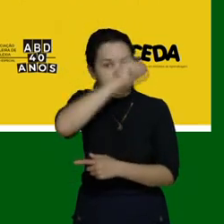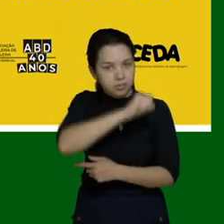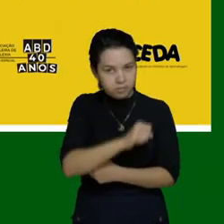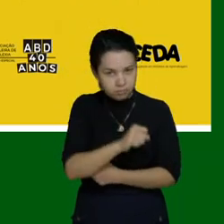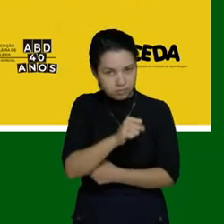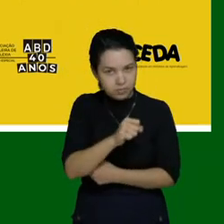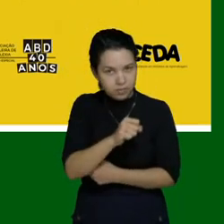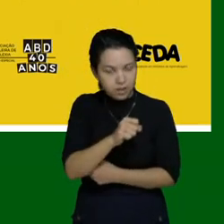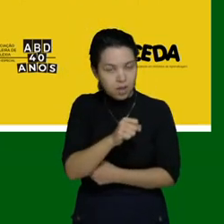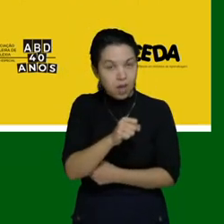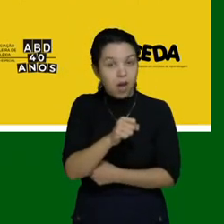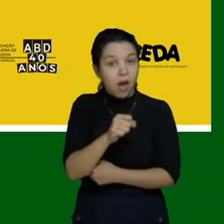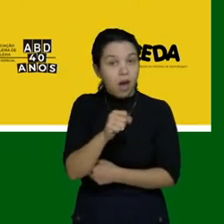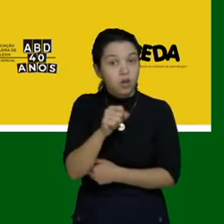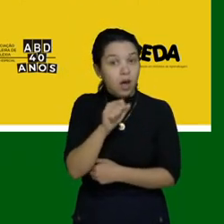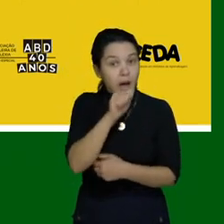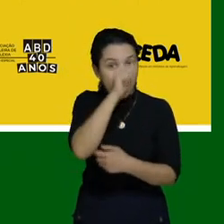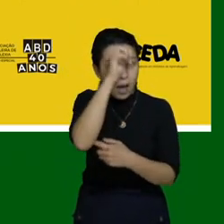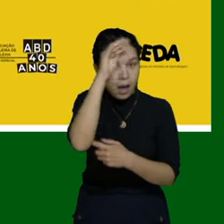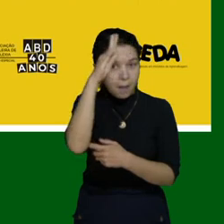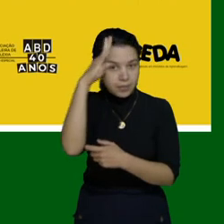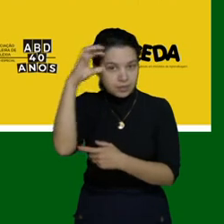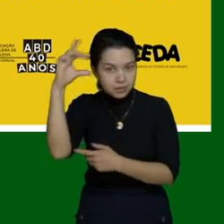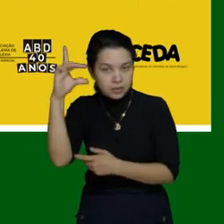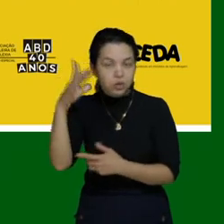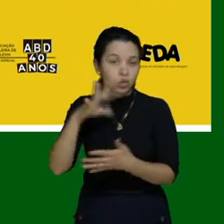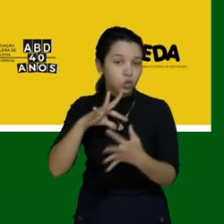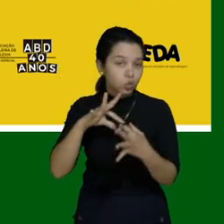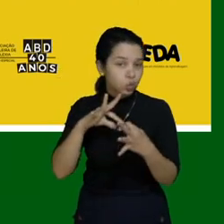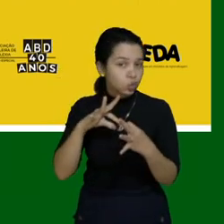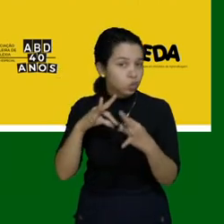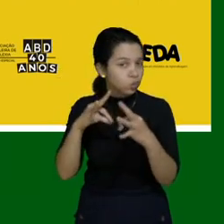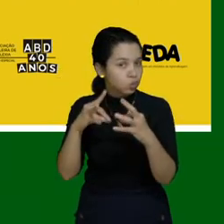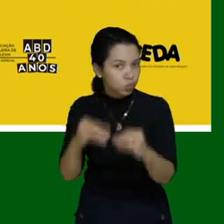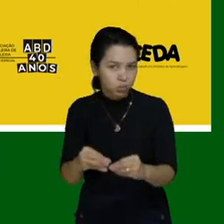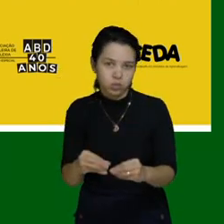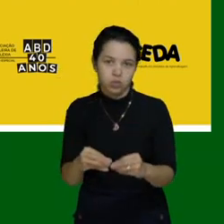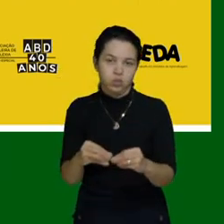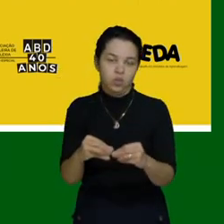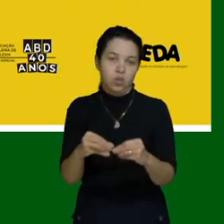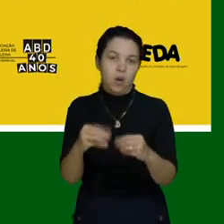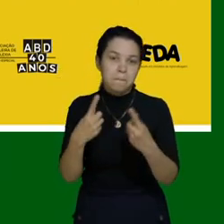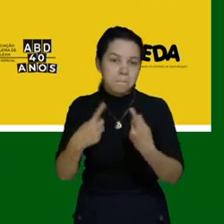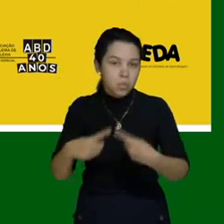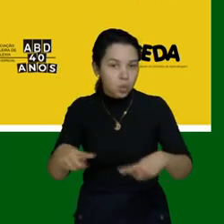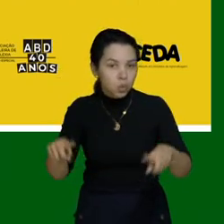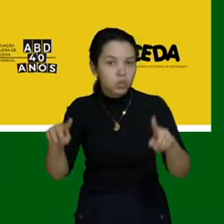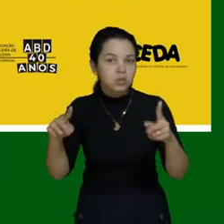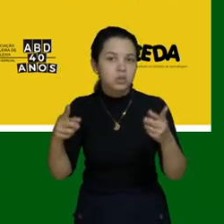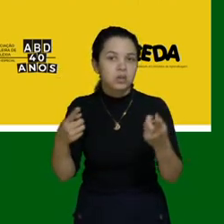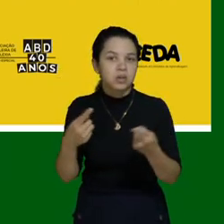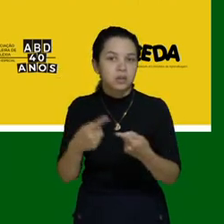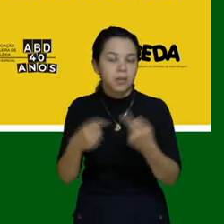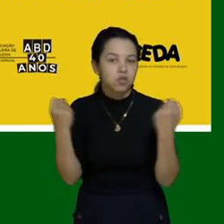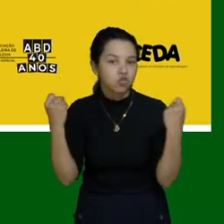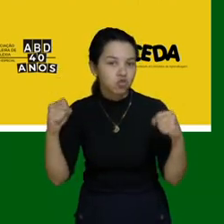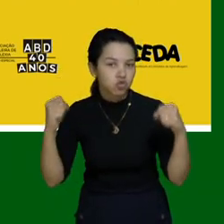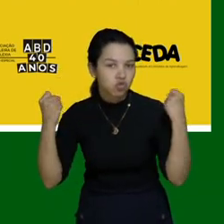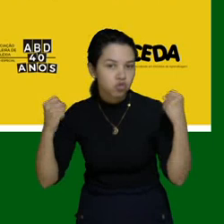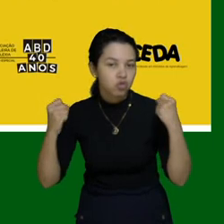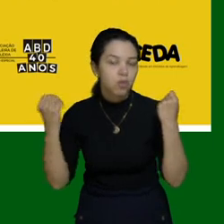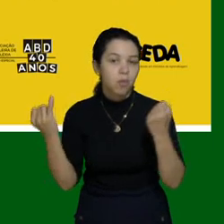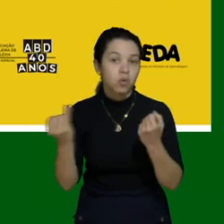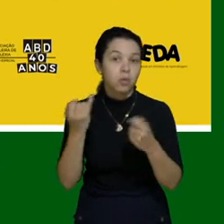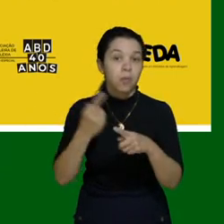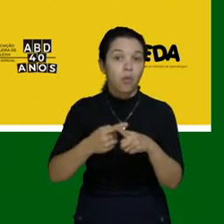alfabetização é tudo né a que nem eu falei a música a ginástica é super importante por causa do ritmo que eles não têm